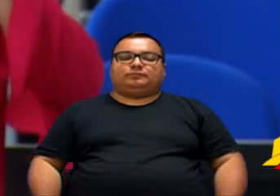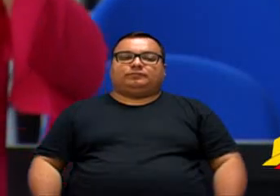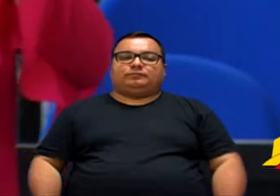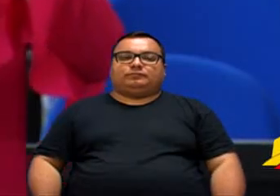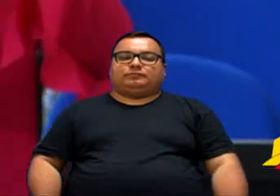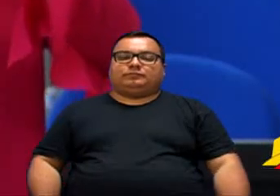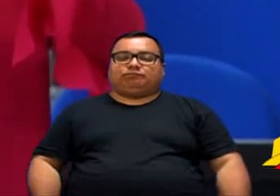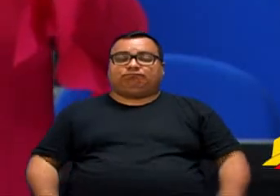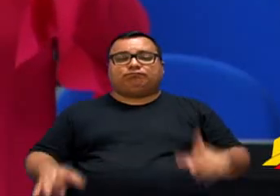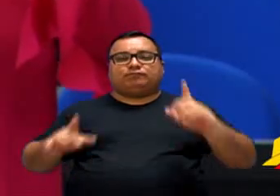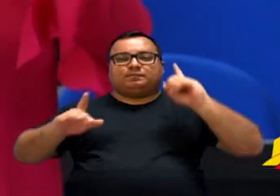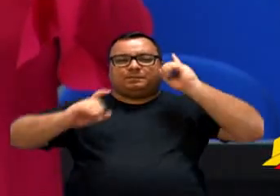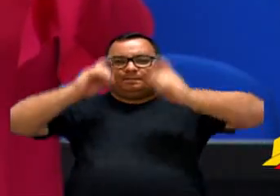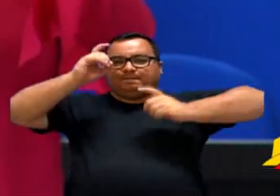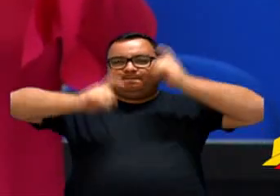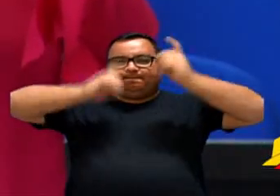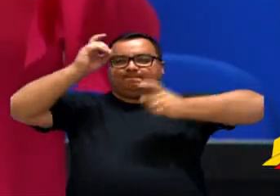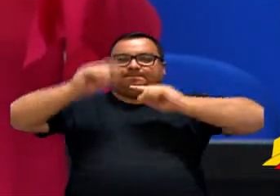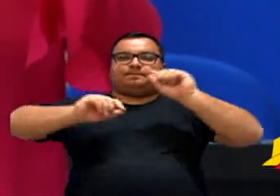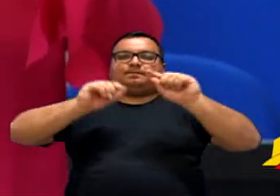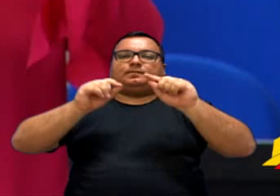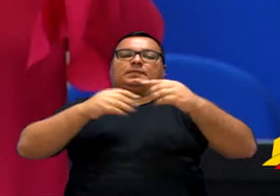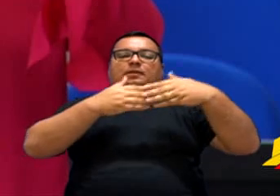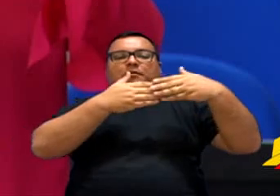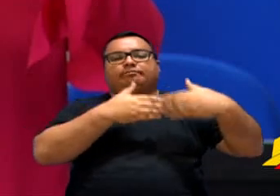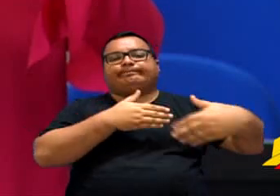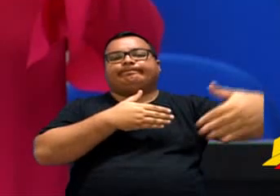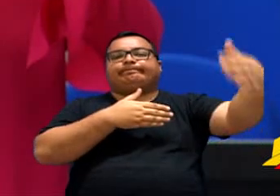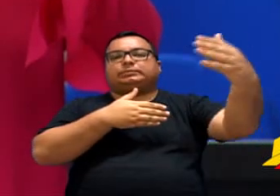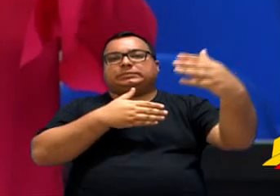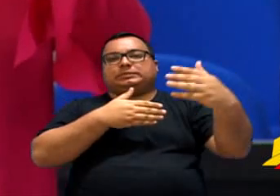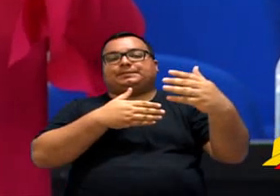essa preocupação, o prazo que eles...